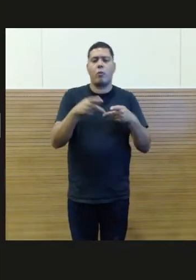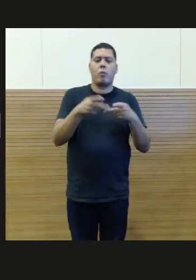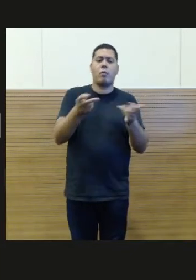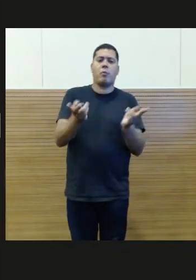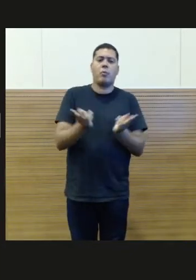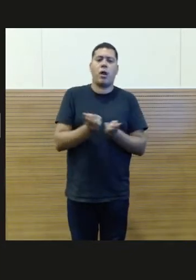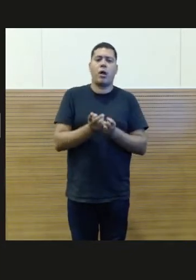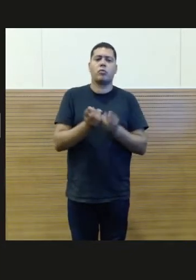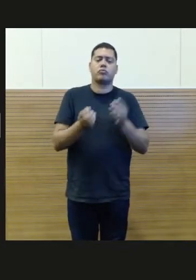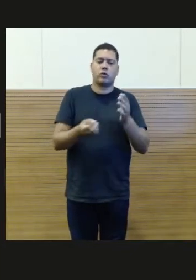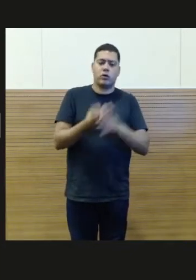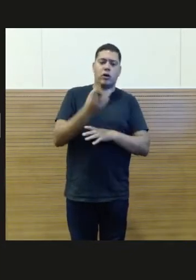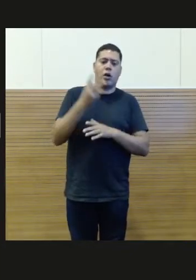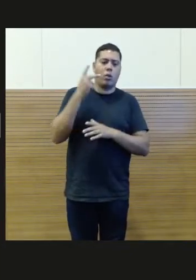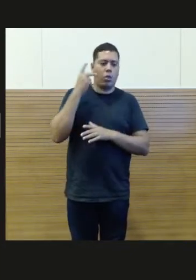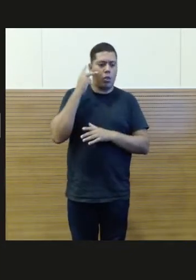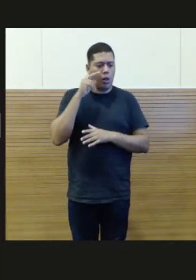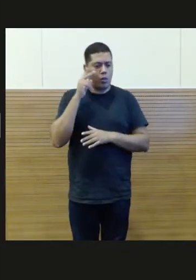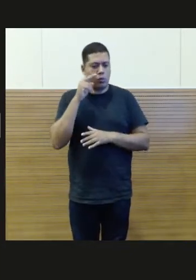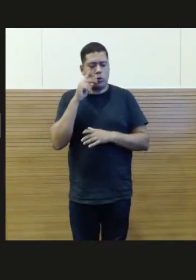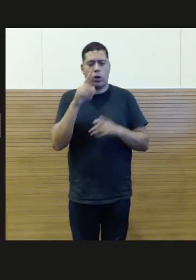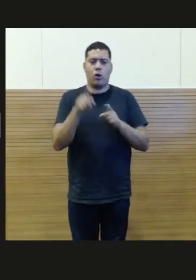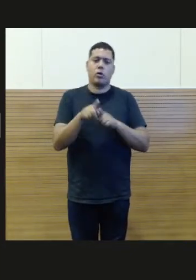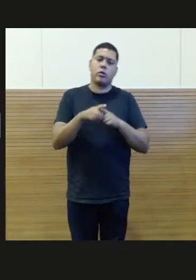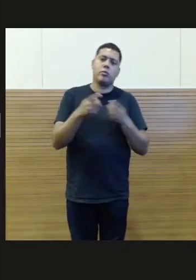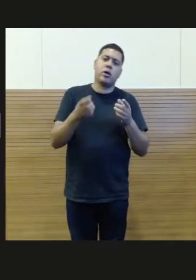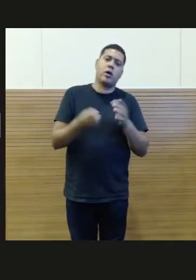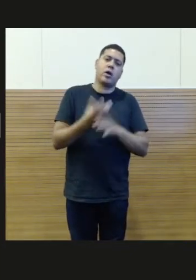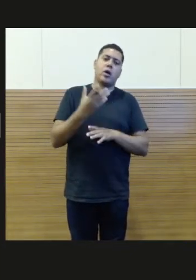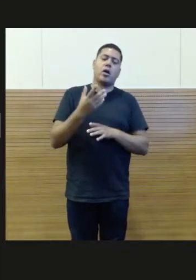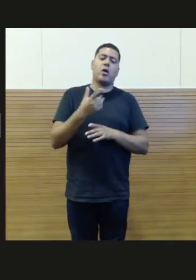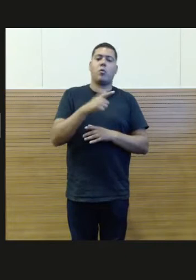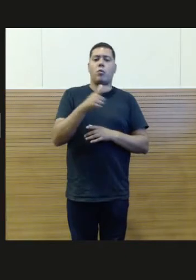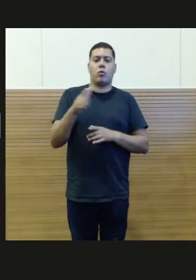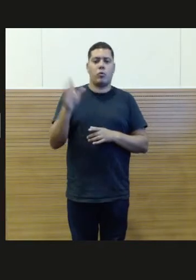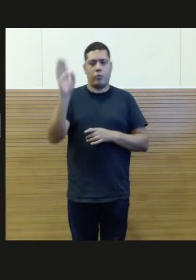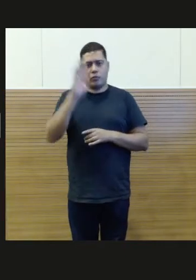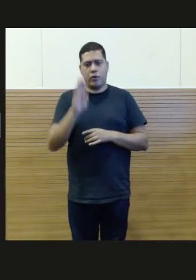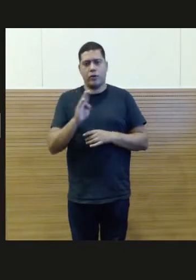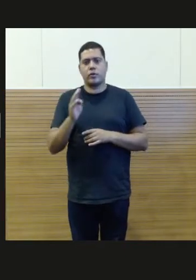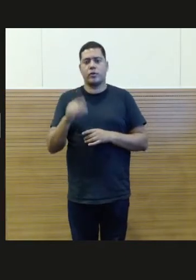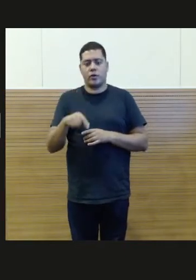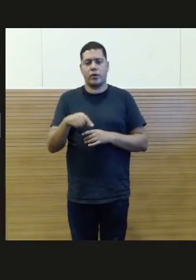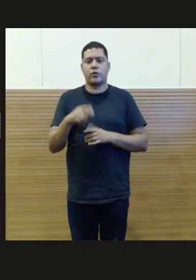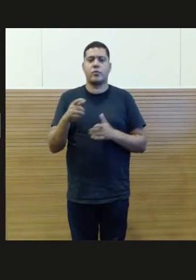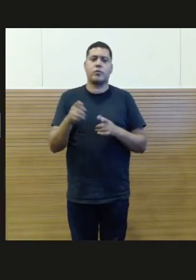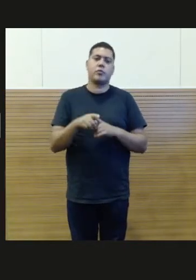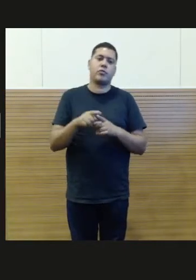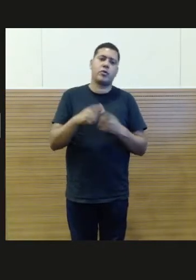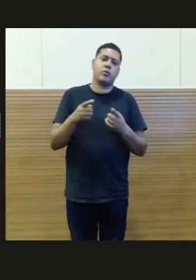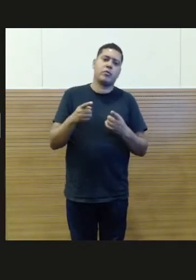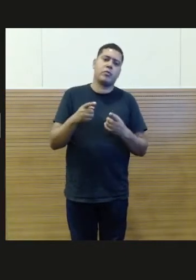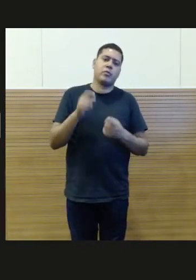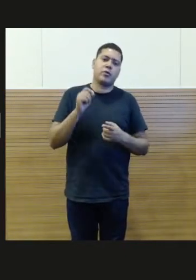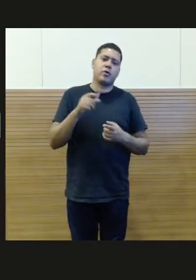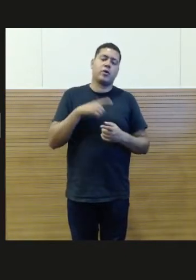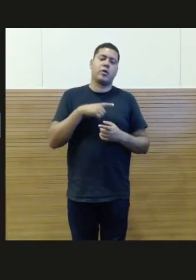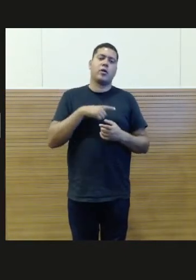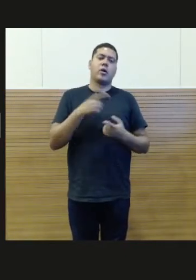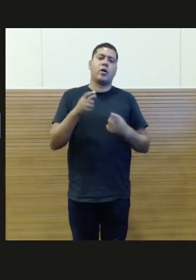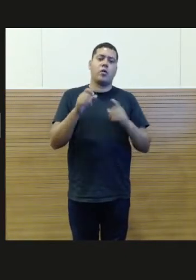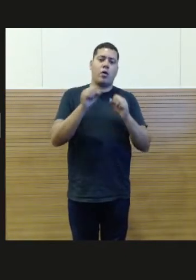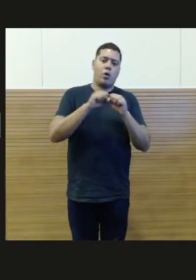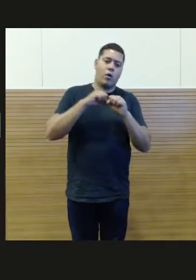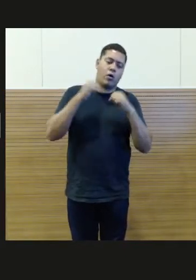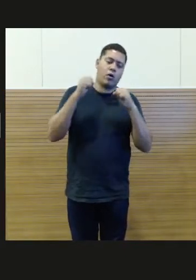produzidos naturalmente, consumidos por 1/5 dos brasileiros. Sua análise e recomendações tomam em consideração